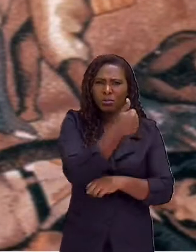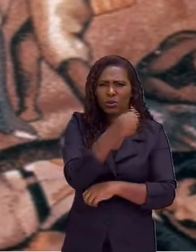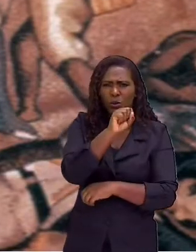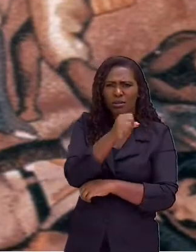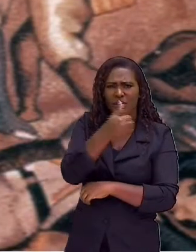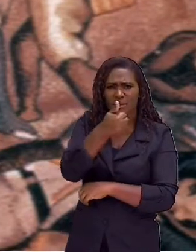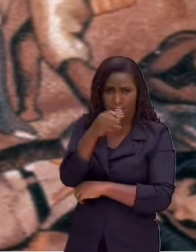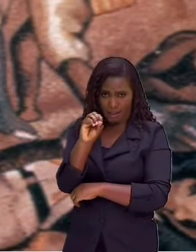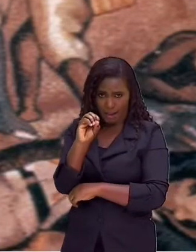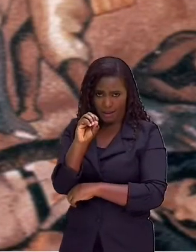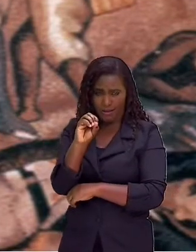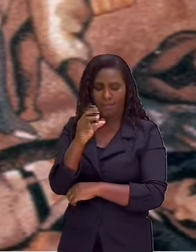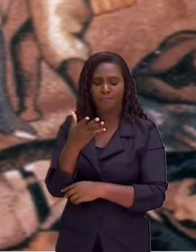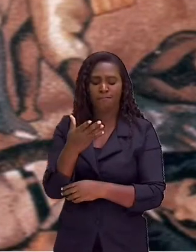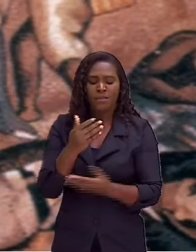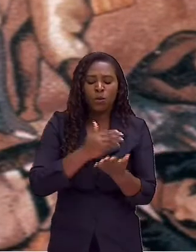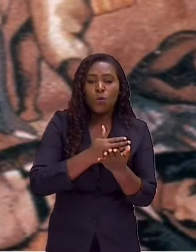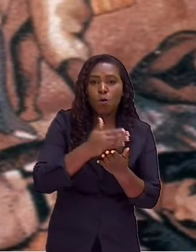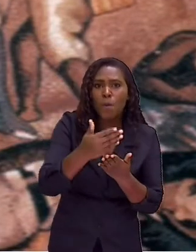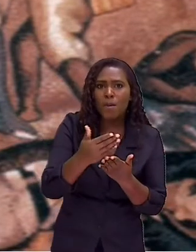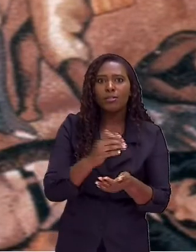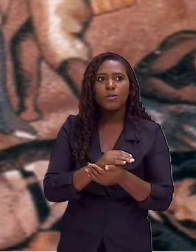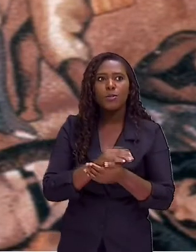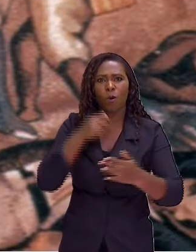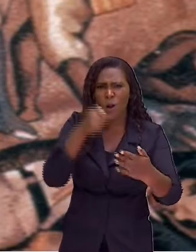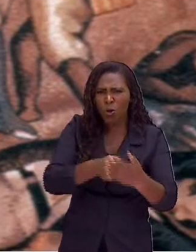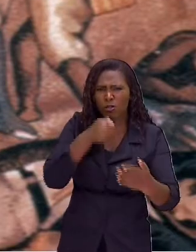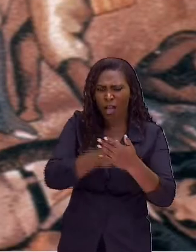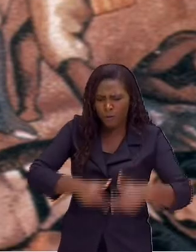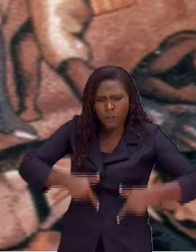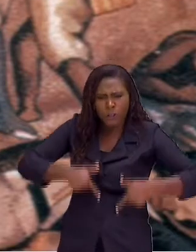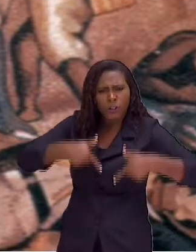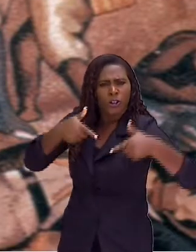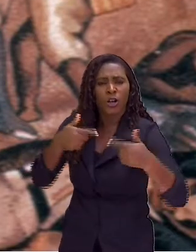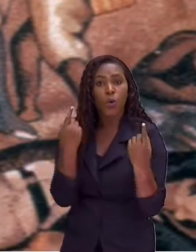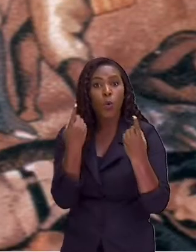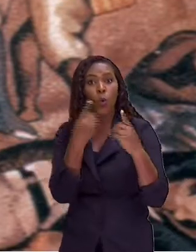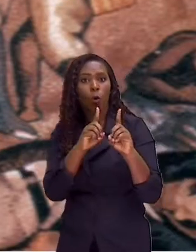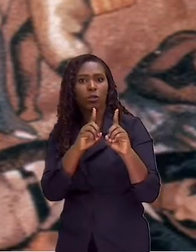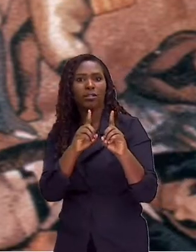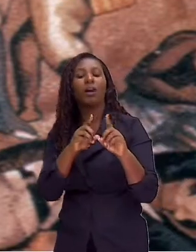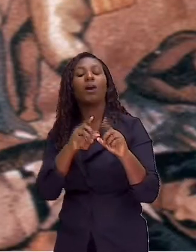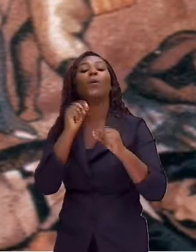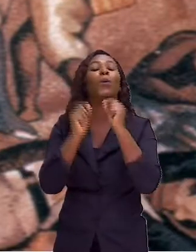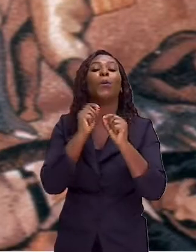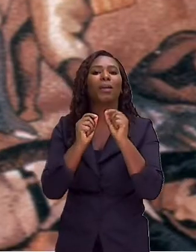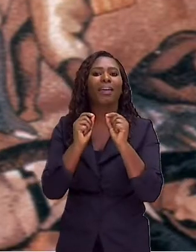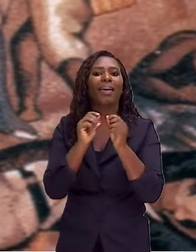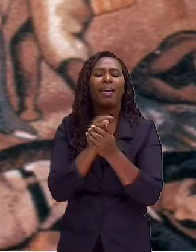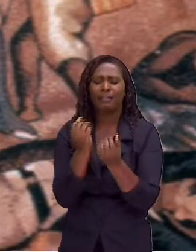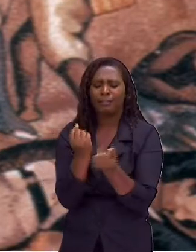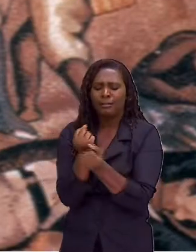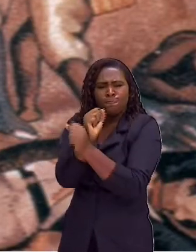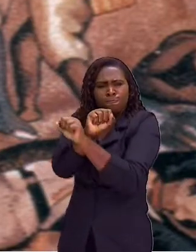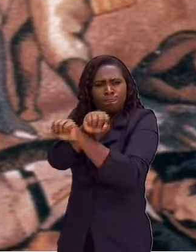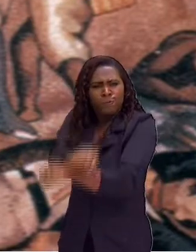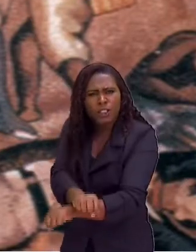revolucionário, defendendo o fim das relações coloniais e a devolução das terras às